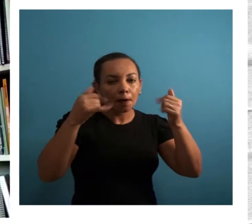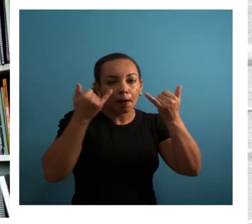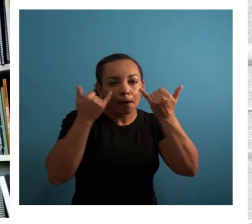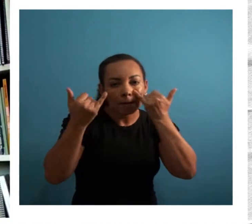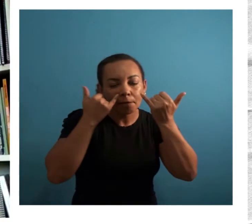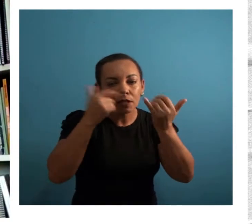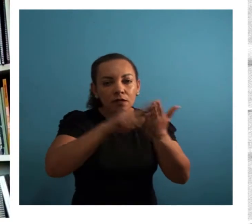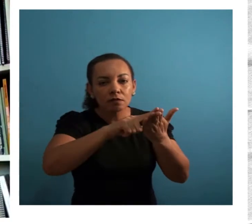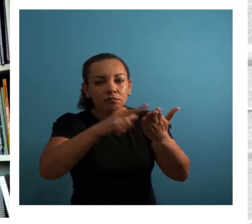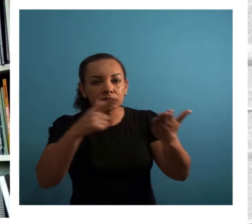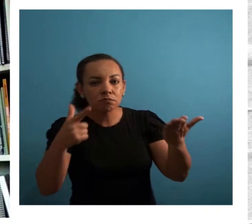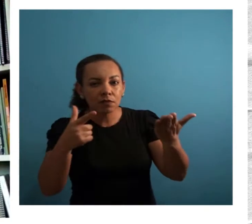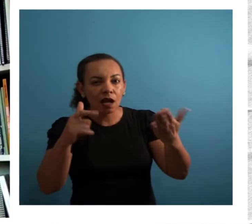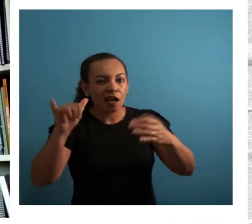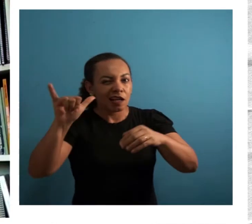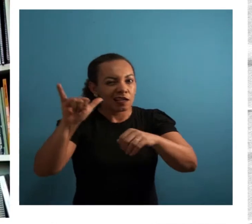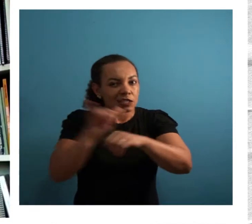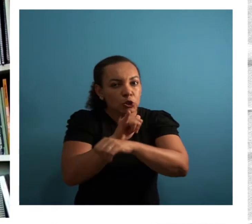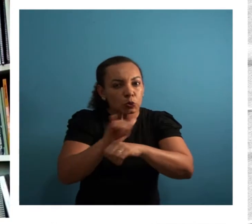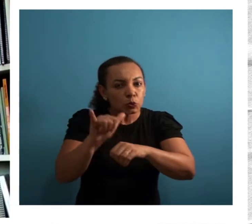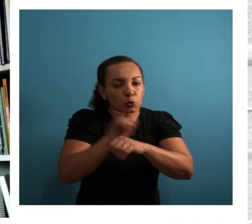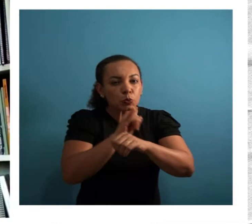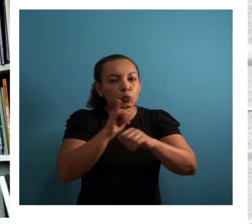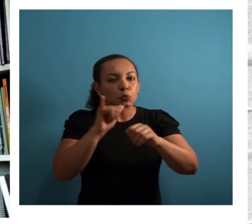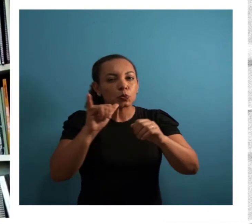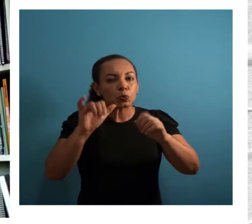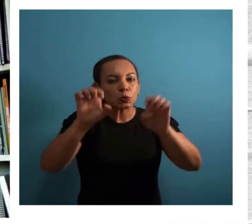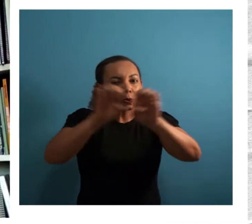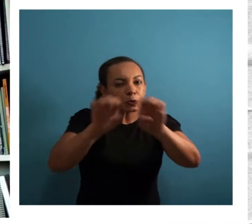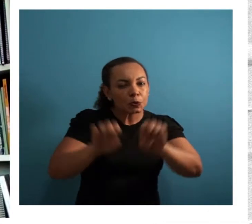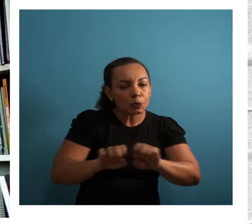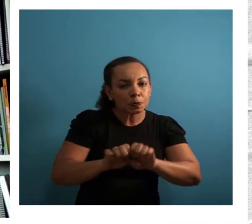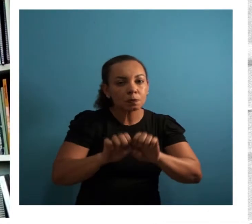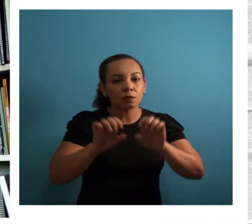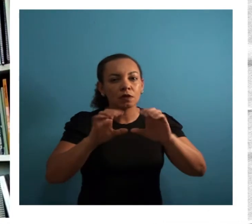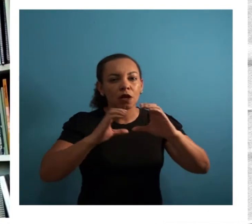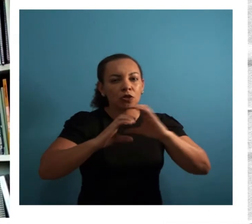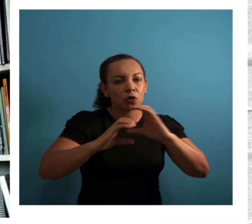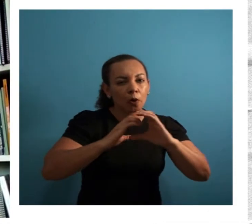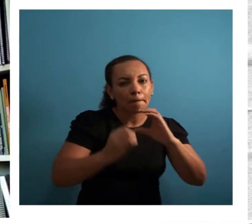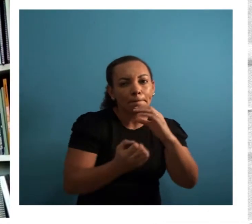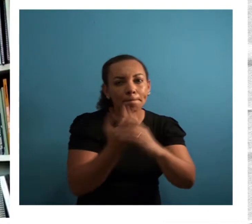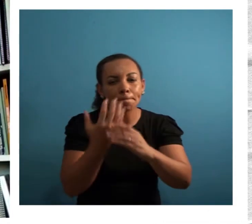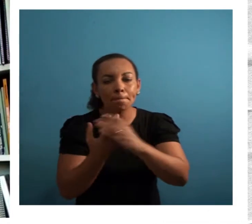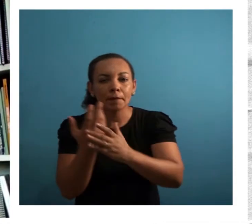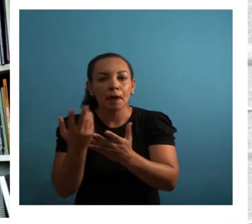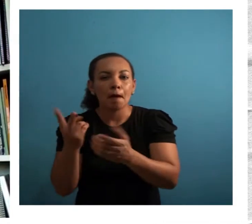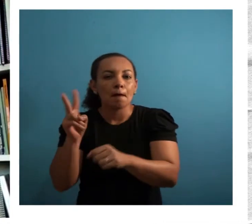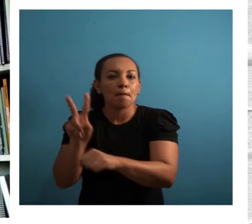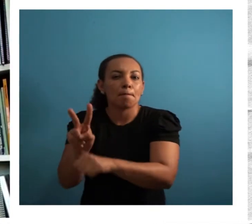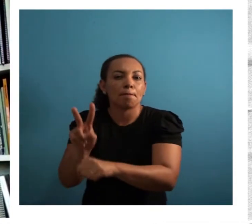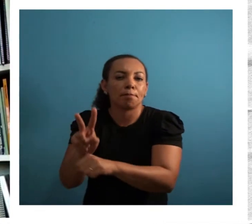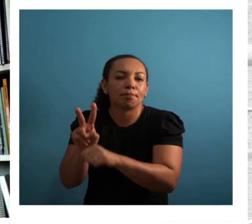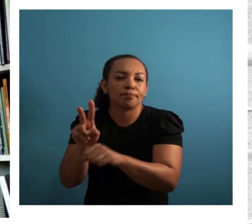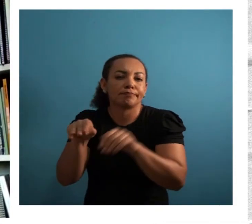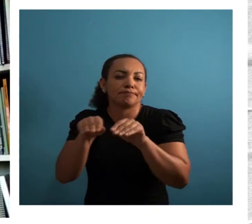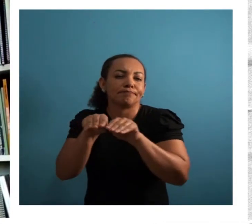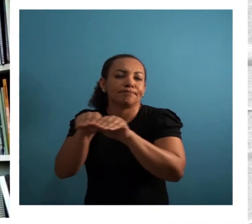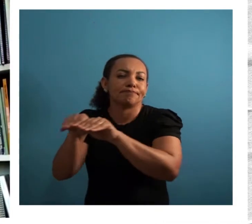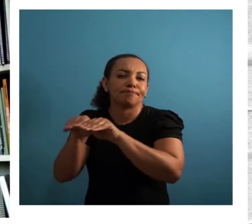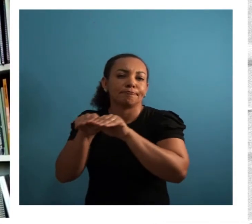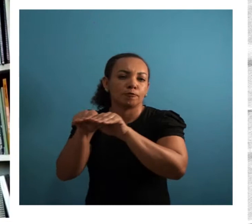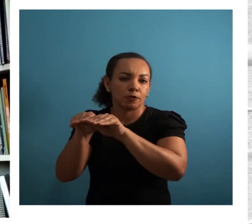comunicação criados para manter o status quo e defendê-lo na medida em que os interesses